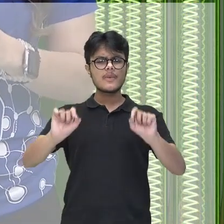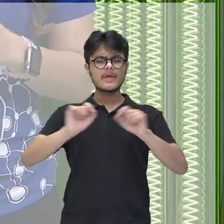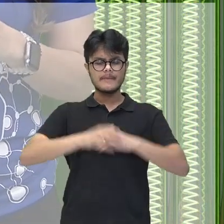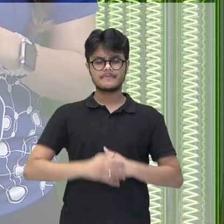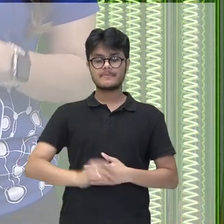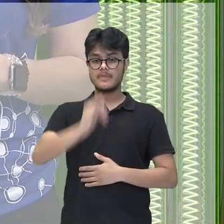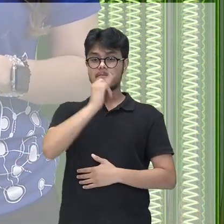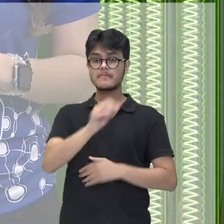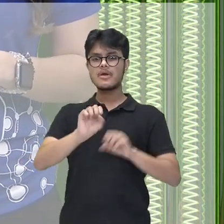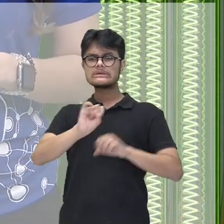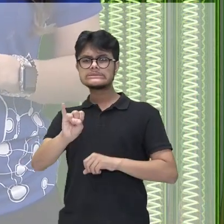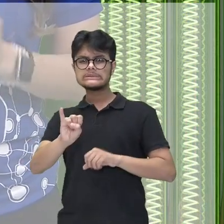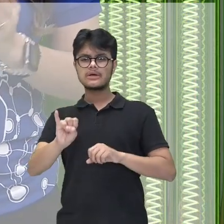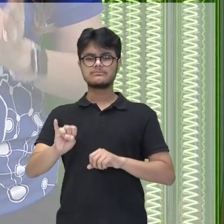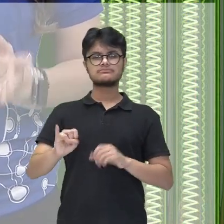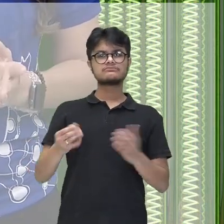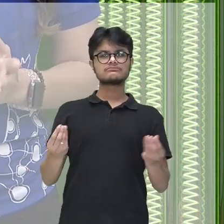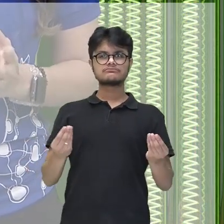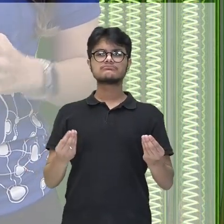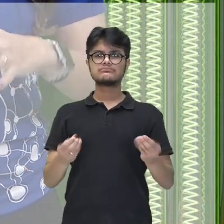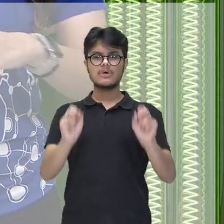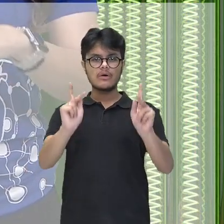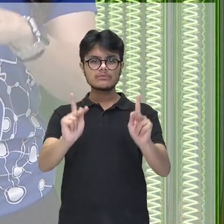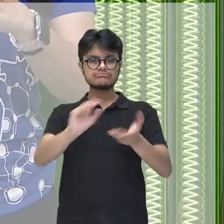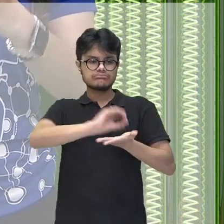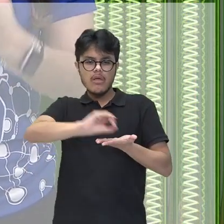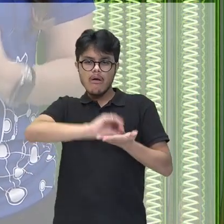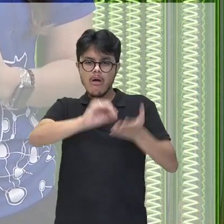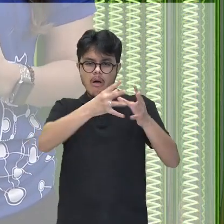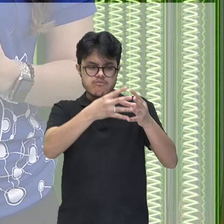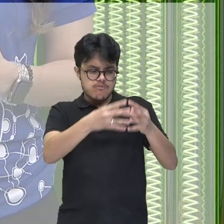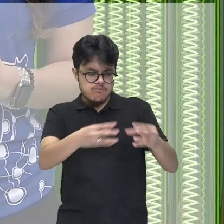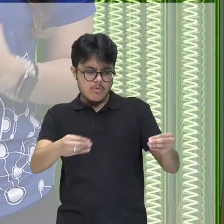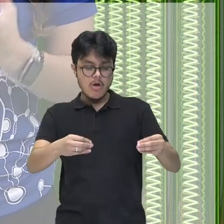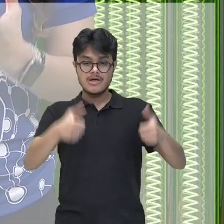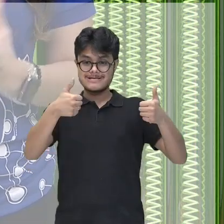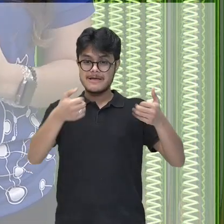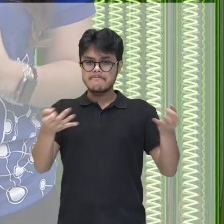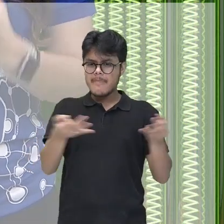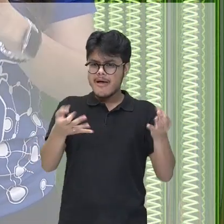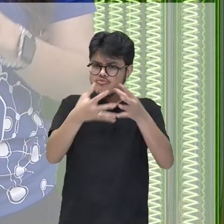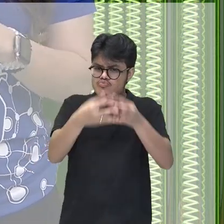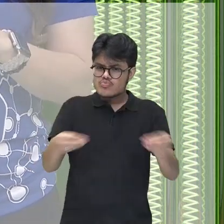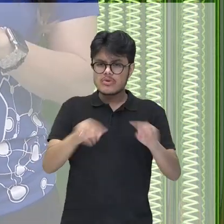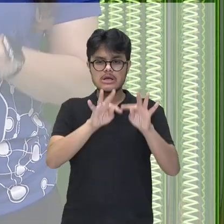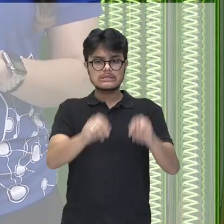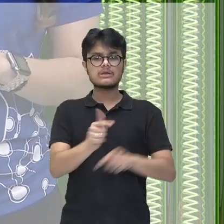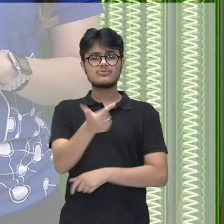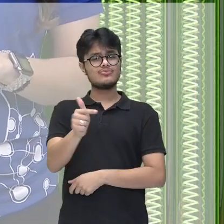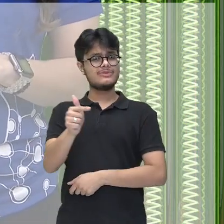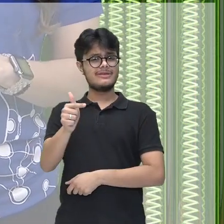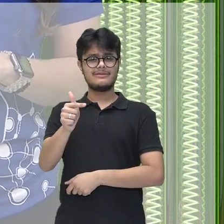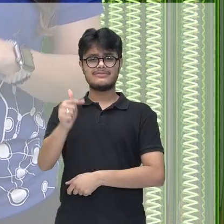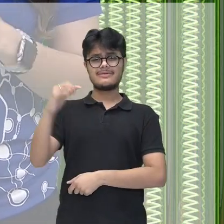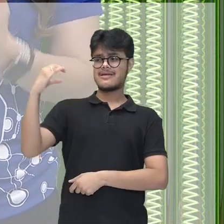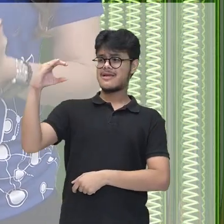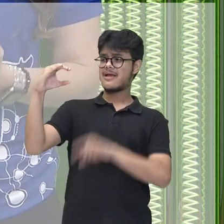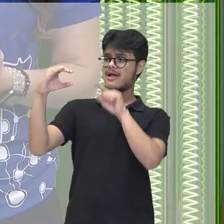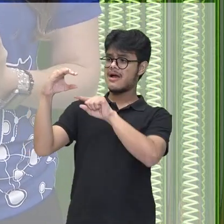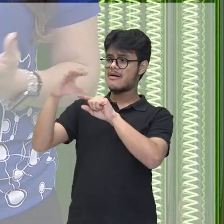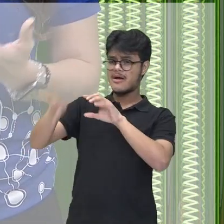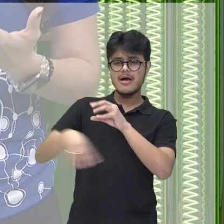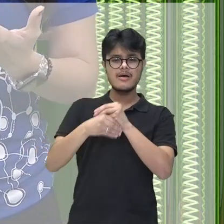que se a decomposição dessa matéria orgânica fosse completa, não ia ter carbono para ficar lá